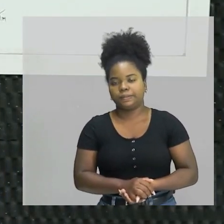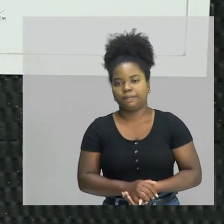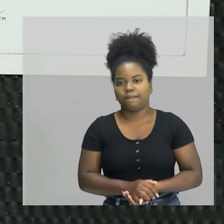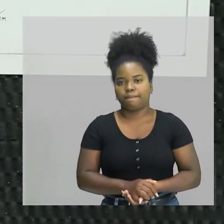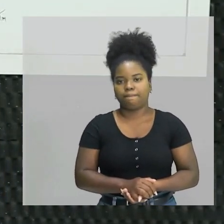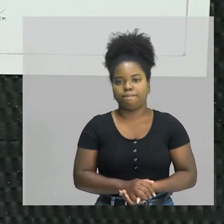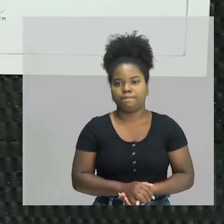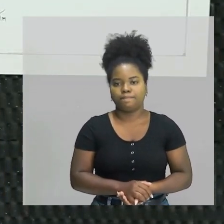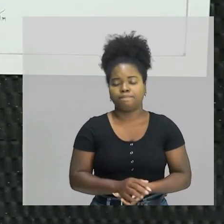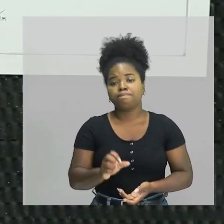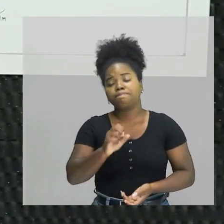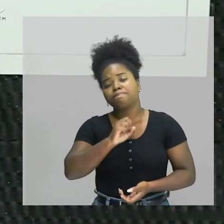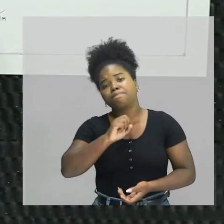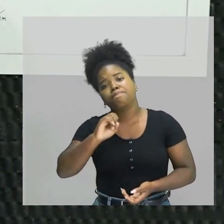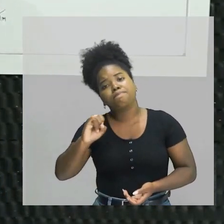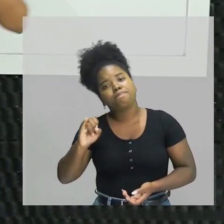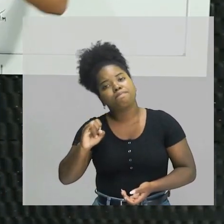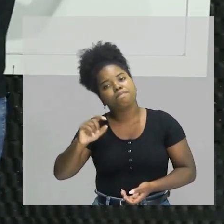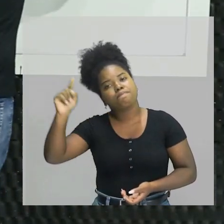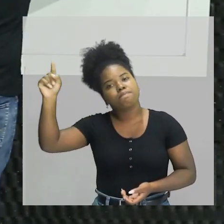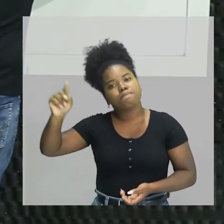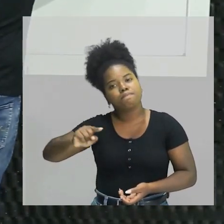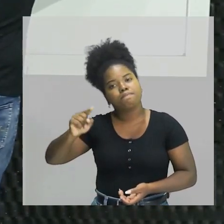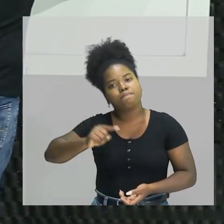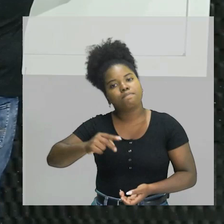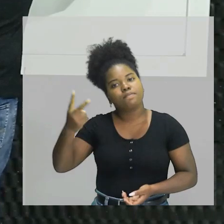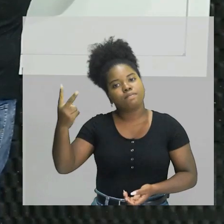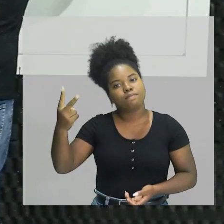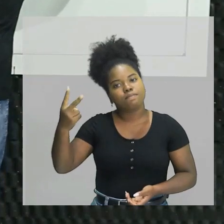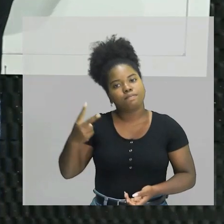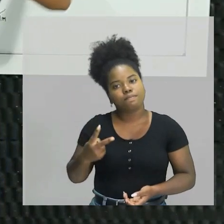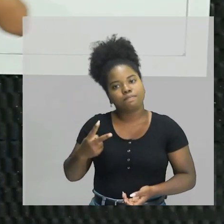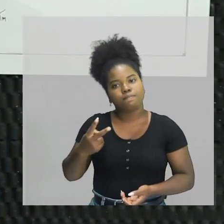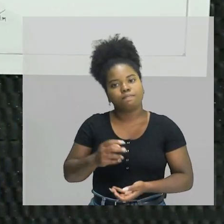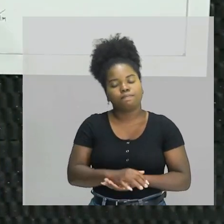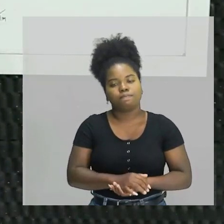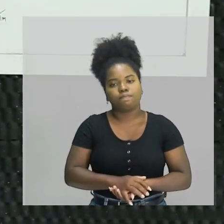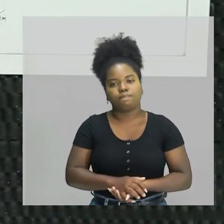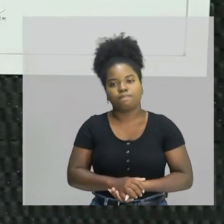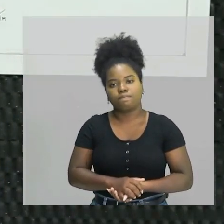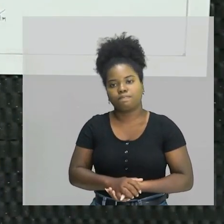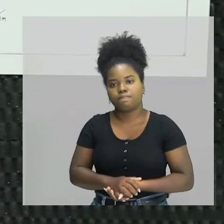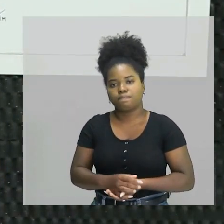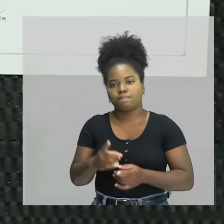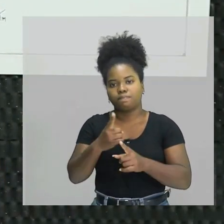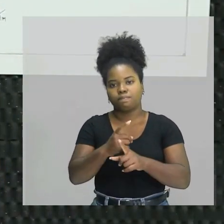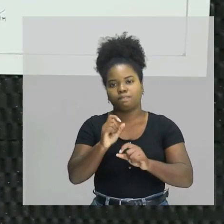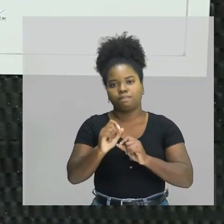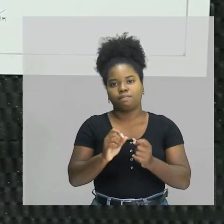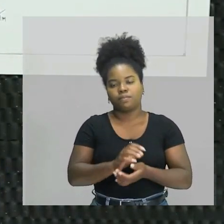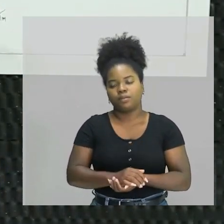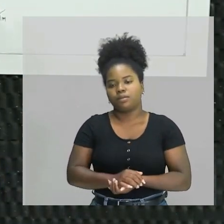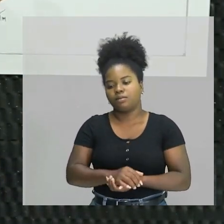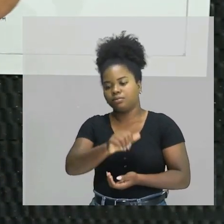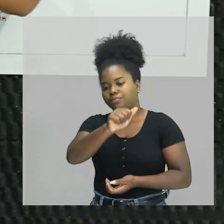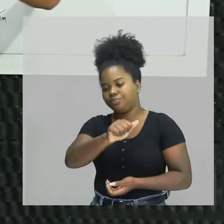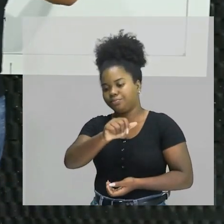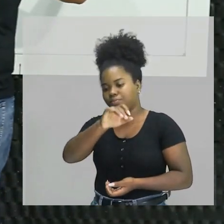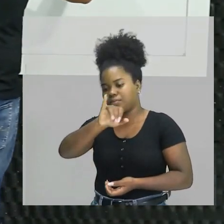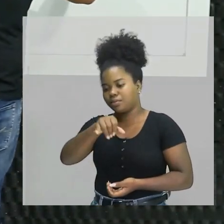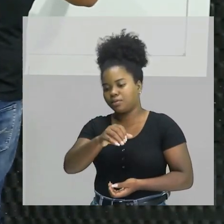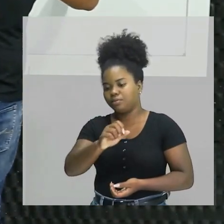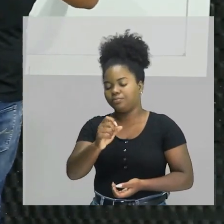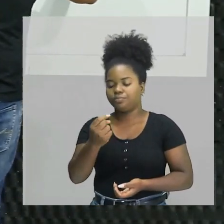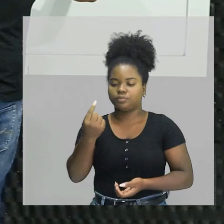Certo, turminha? Se você cortar 2 com 2, você vai encontrar que a área do terreno de